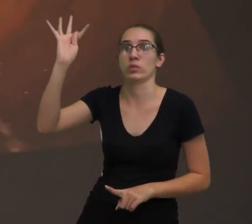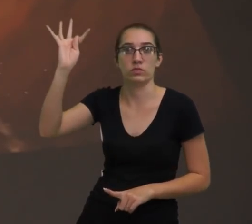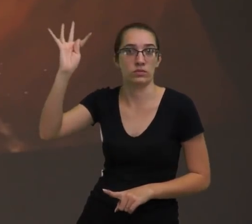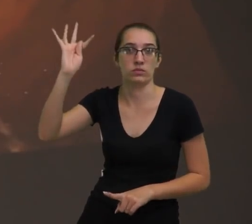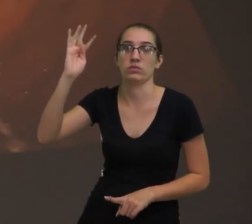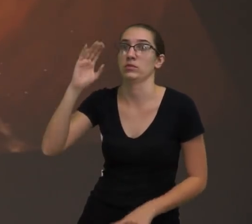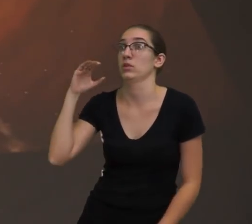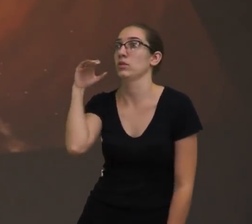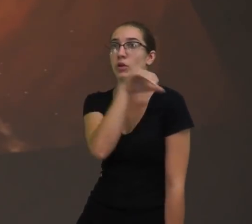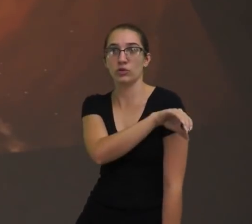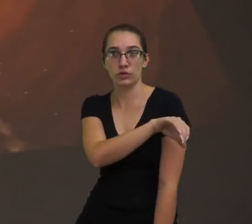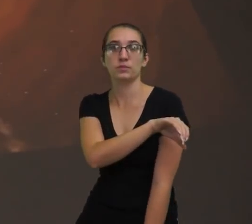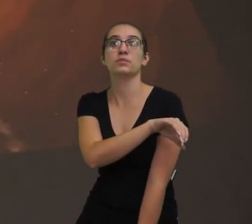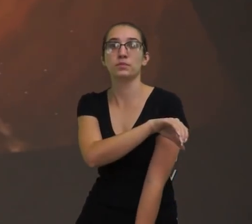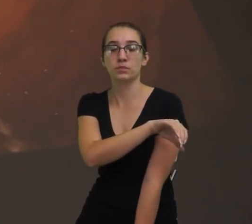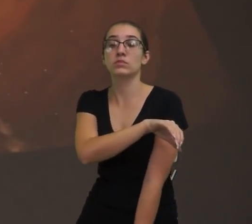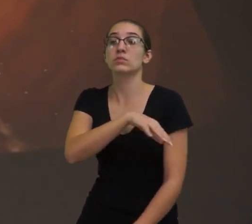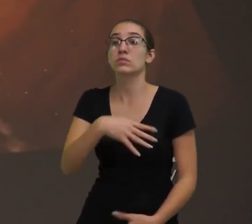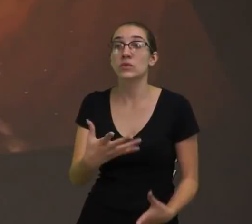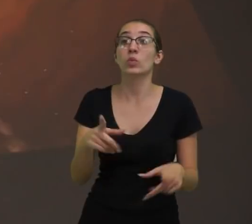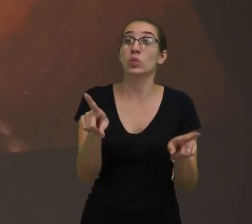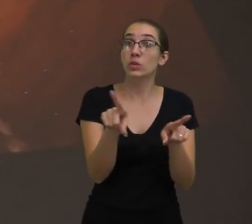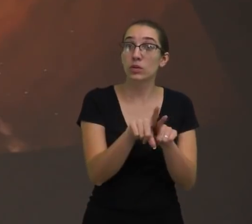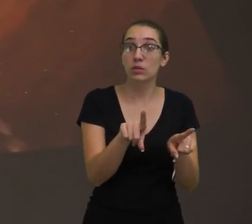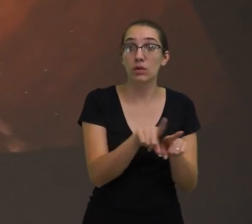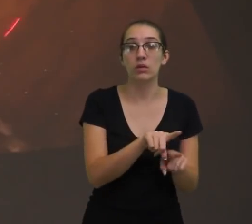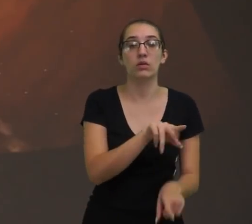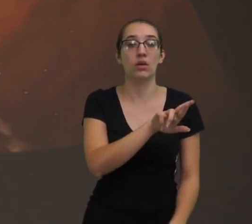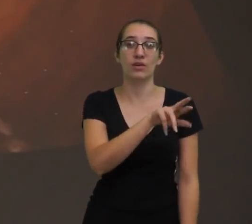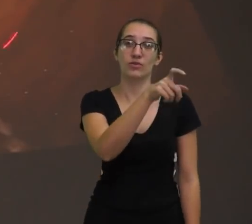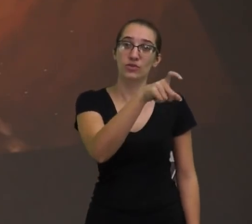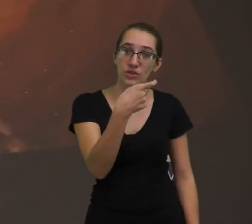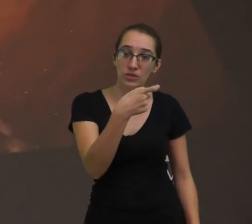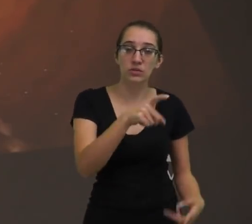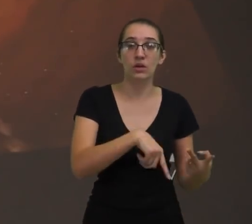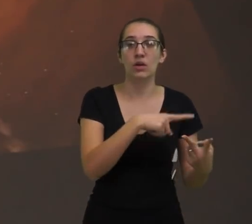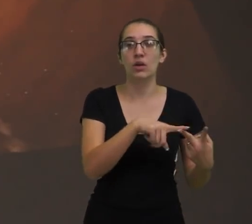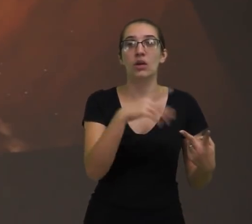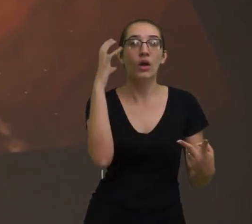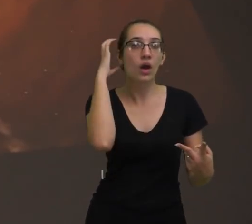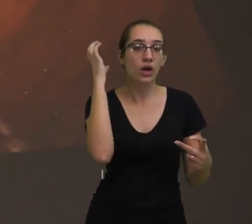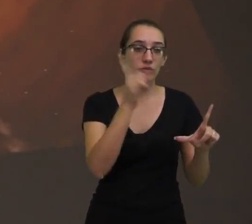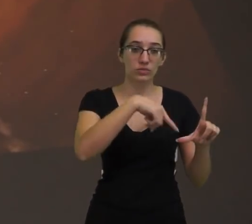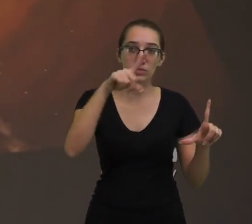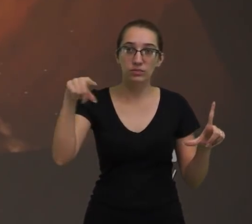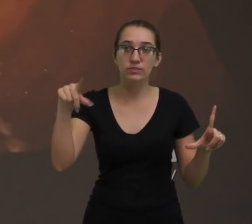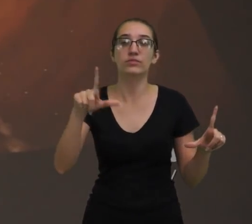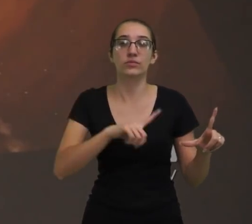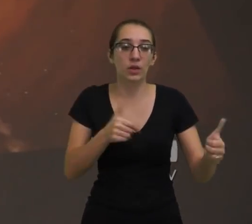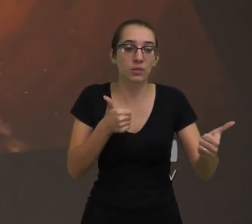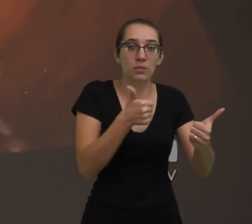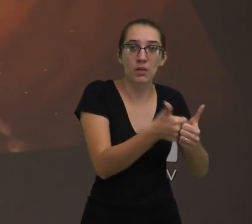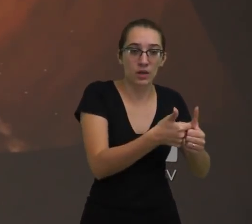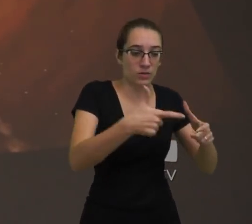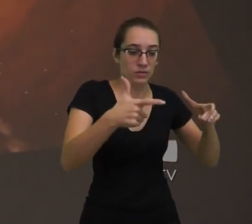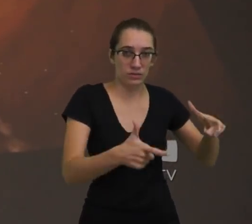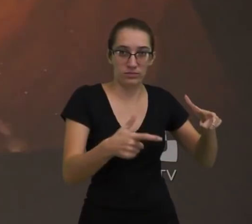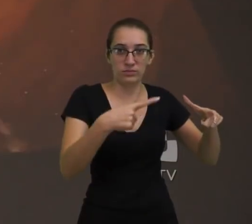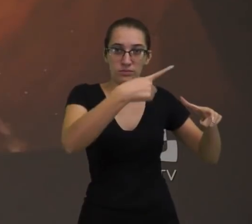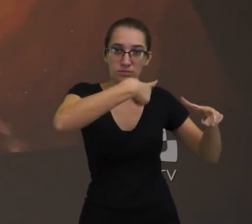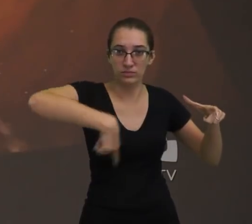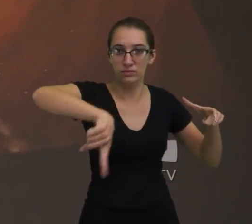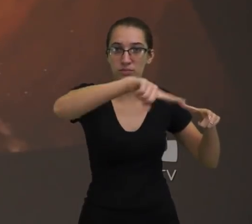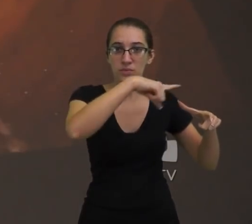origem material em torno desse buraco negro, tá? Nesse disco de acreção, que se chama isso aqui. Disco de acreção é o buraco